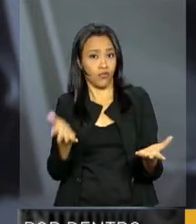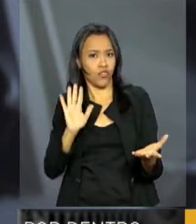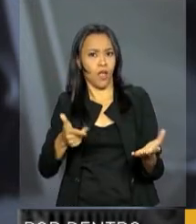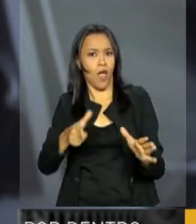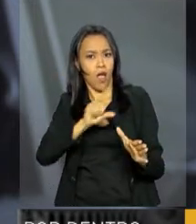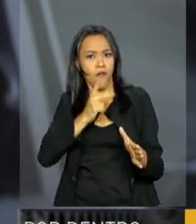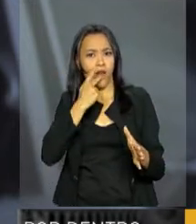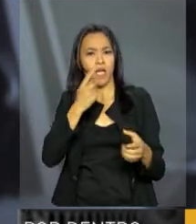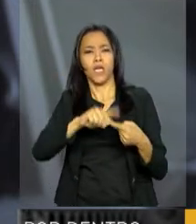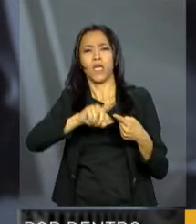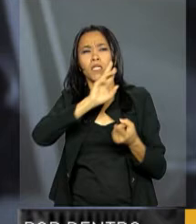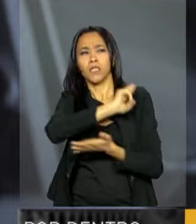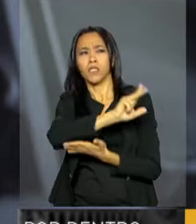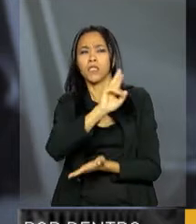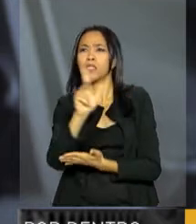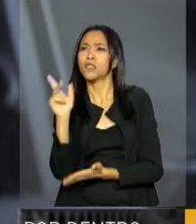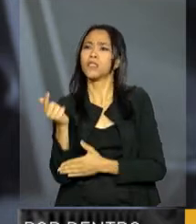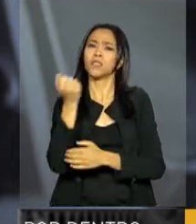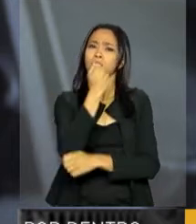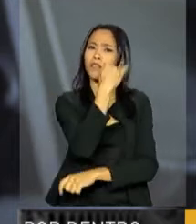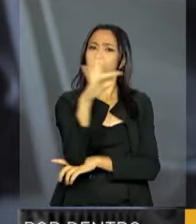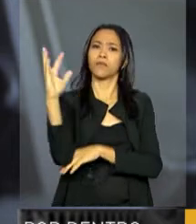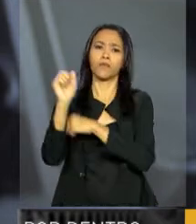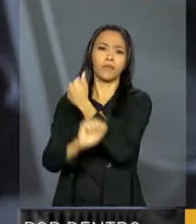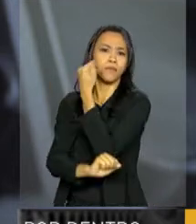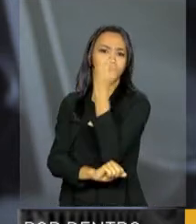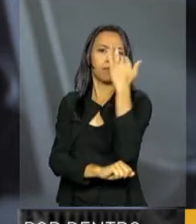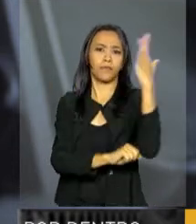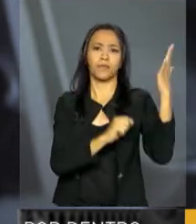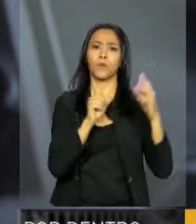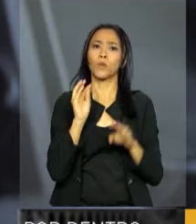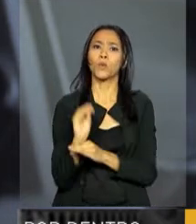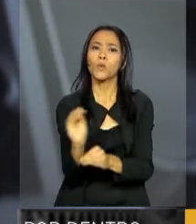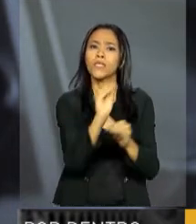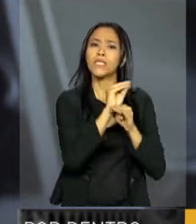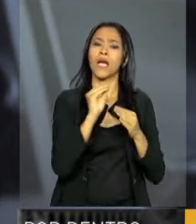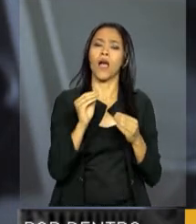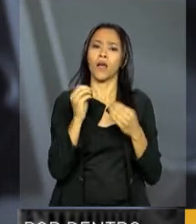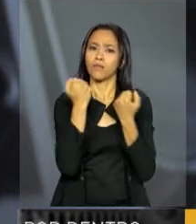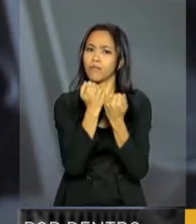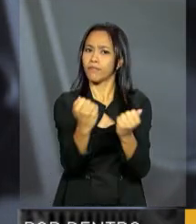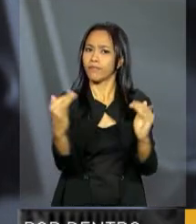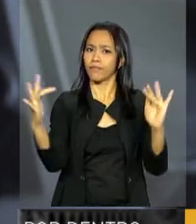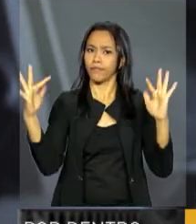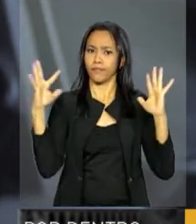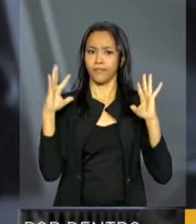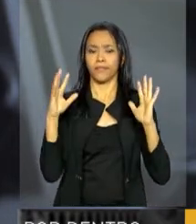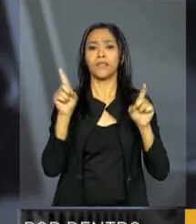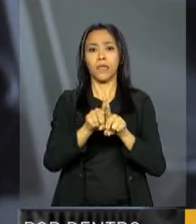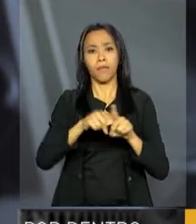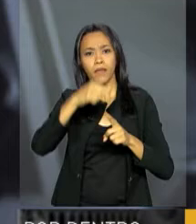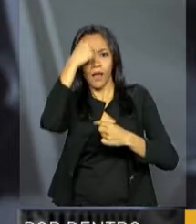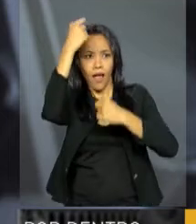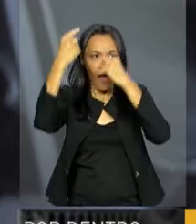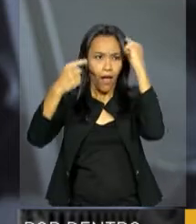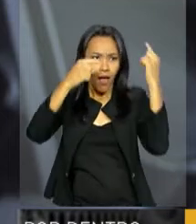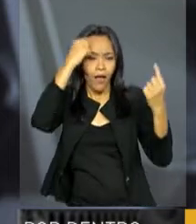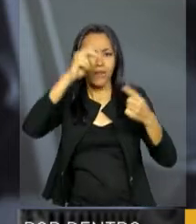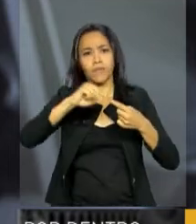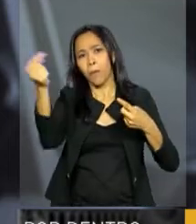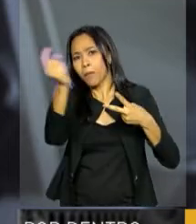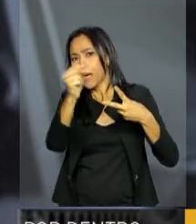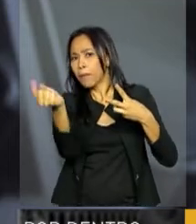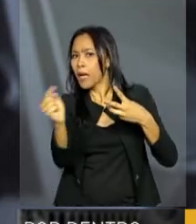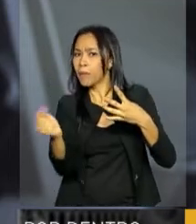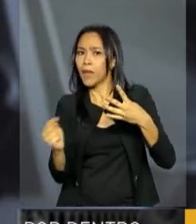mencionei com a diversidade como a a sustentabilidade como a determinação como a criatividade são